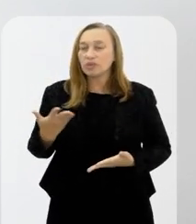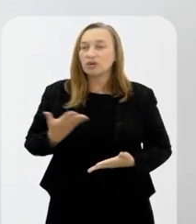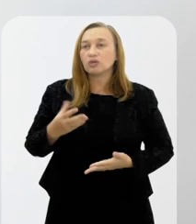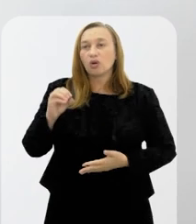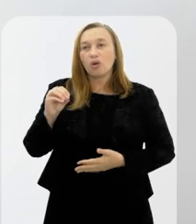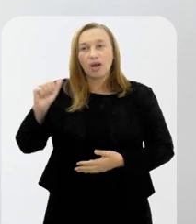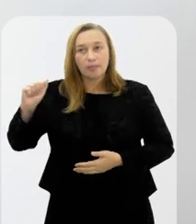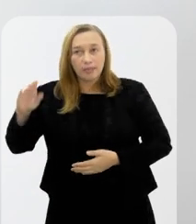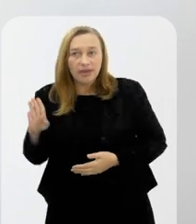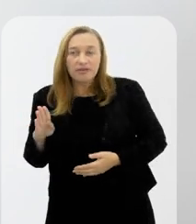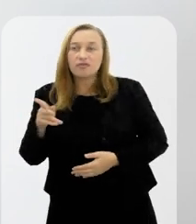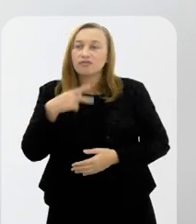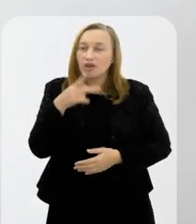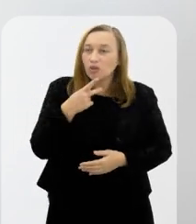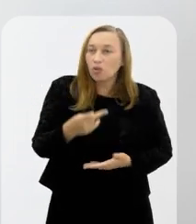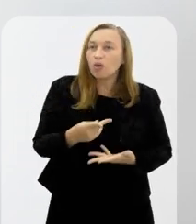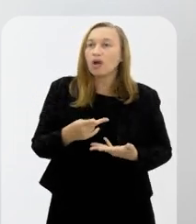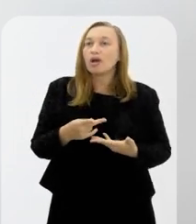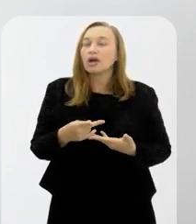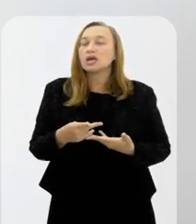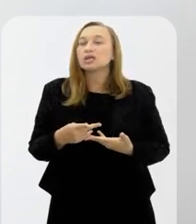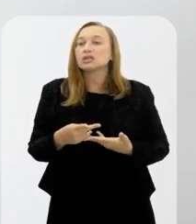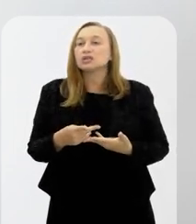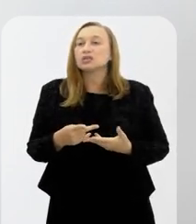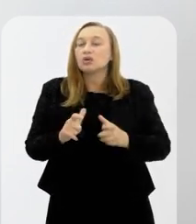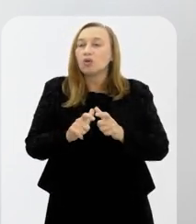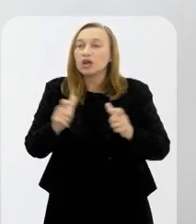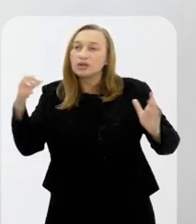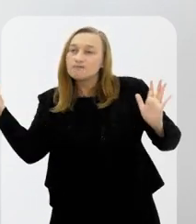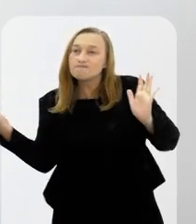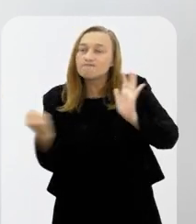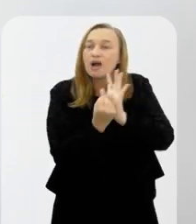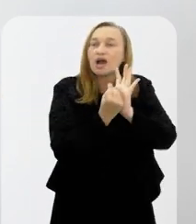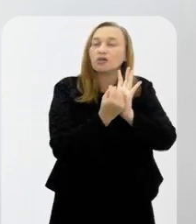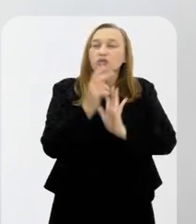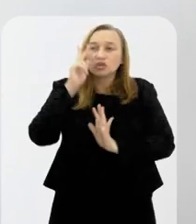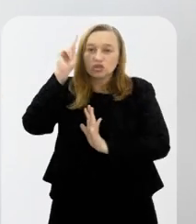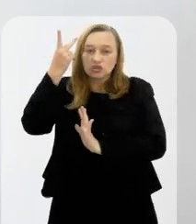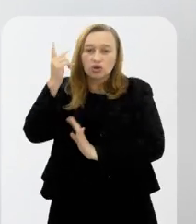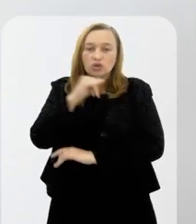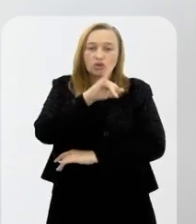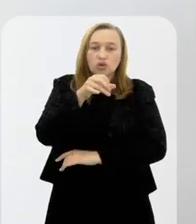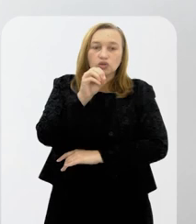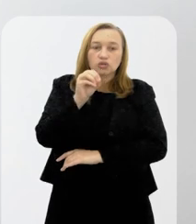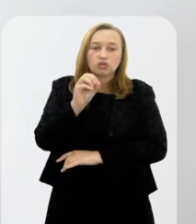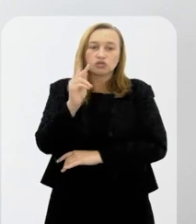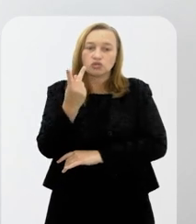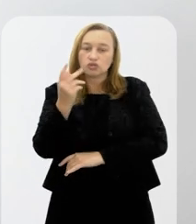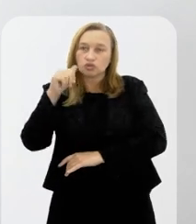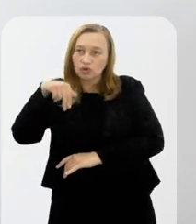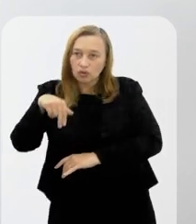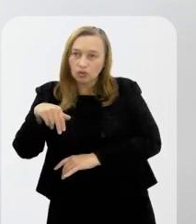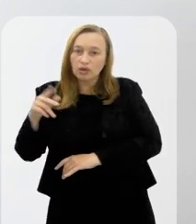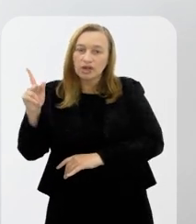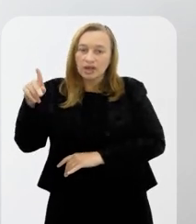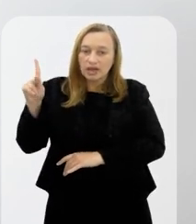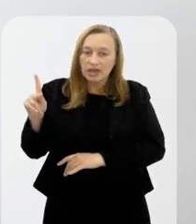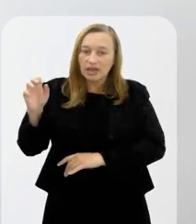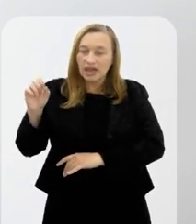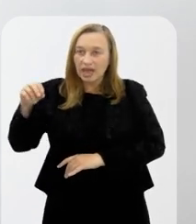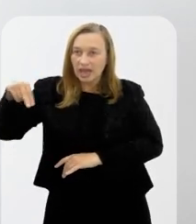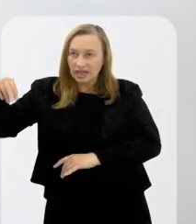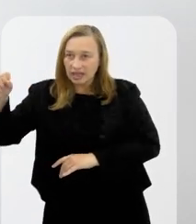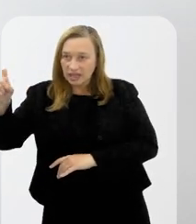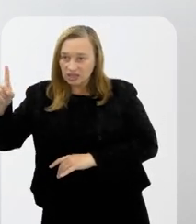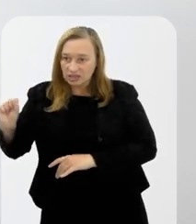colega que da OAB que se deve a um grande Marco né como John Kennedy destacou naqueles quatro direitos